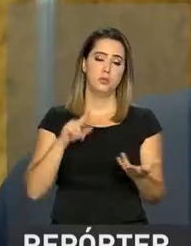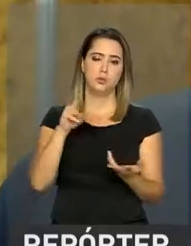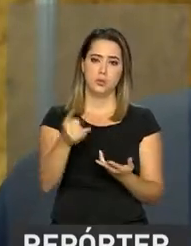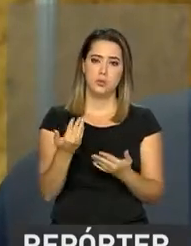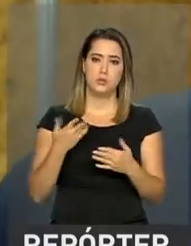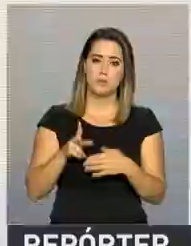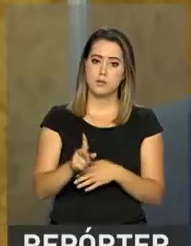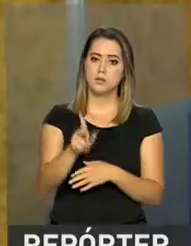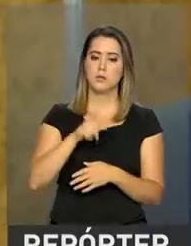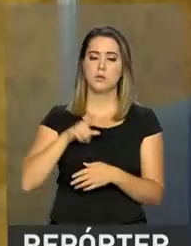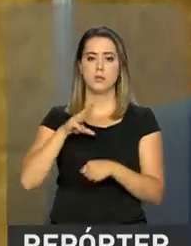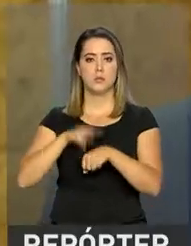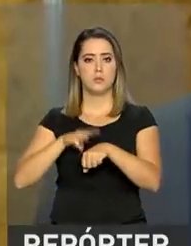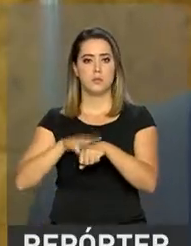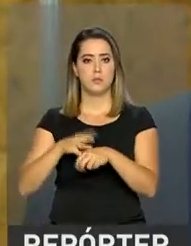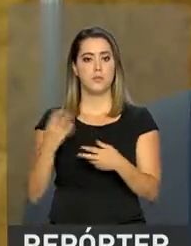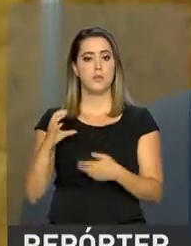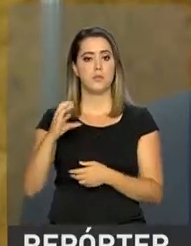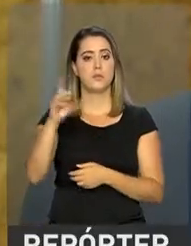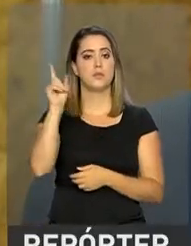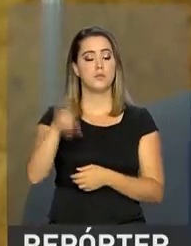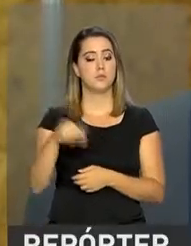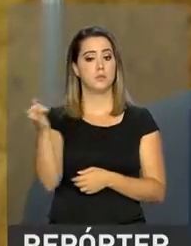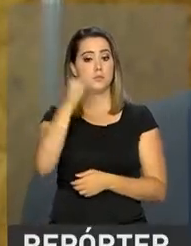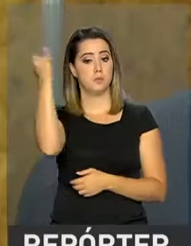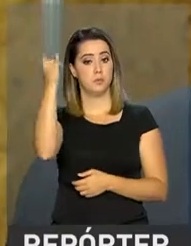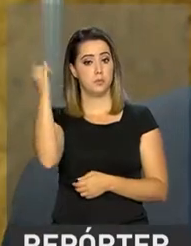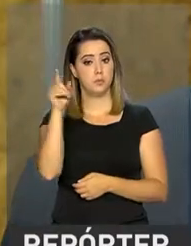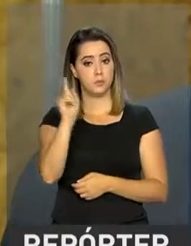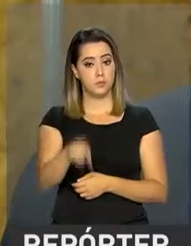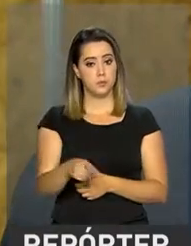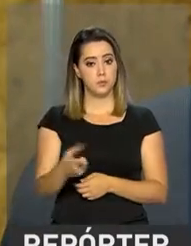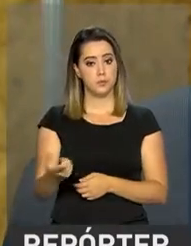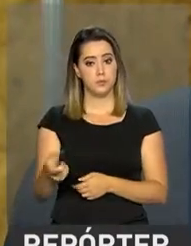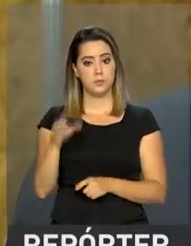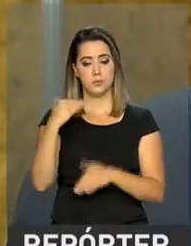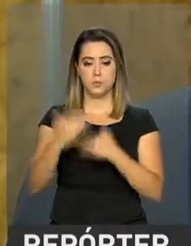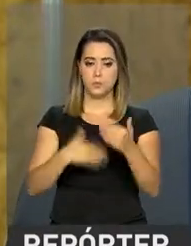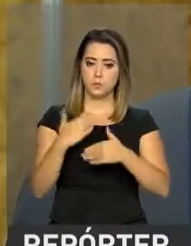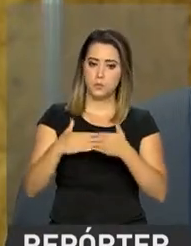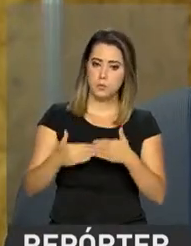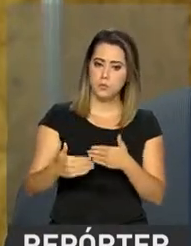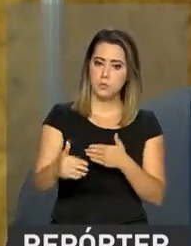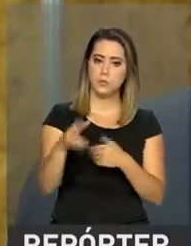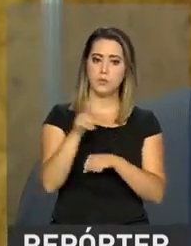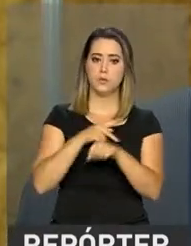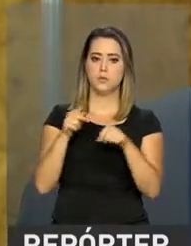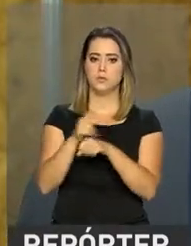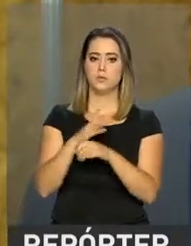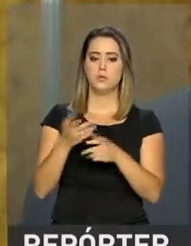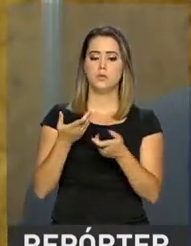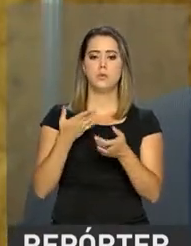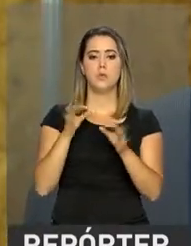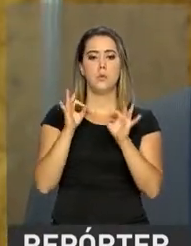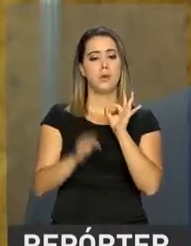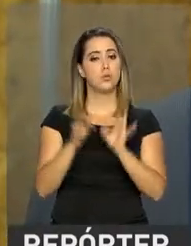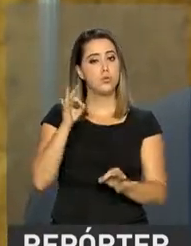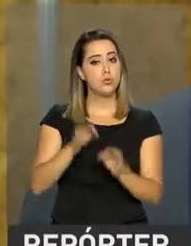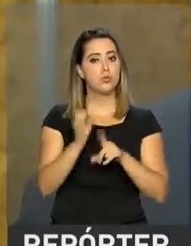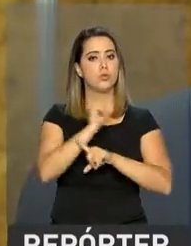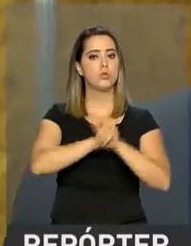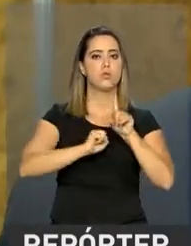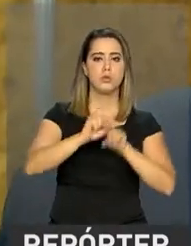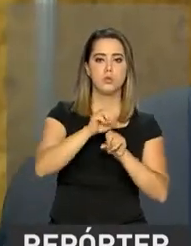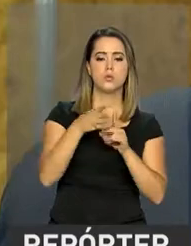esses fenômenos. A ciência é fundamental para o desenvolvimento do país, para a justiça social, para